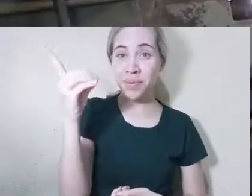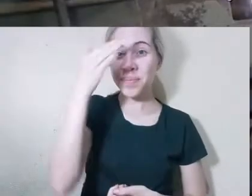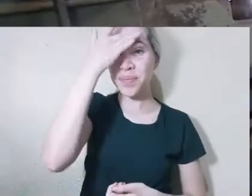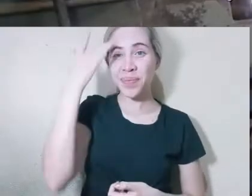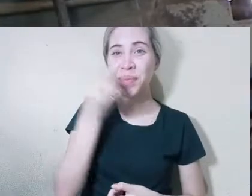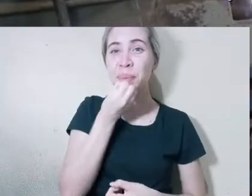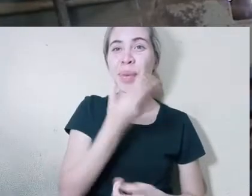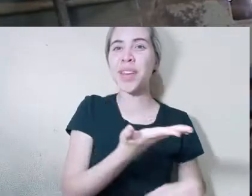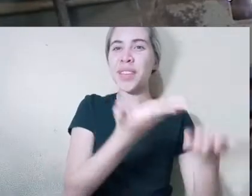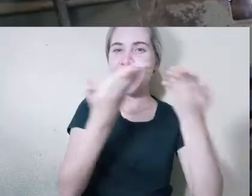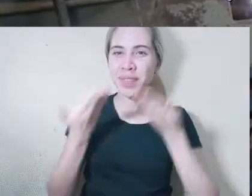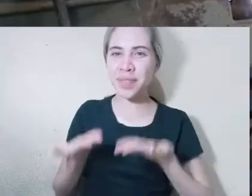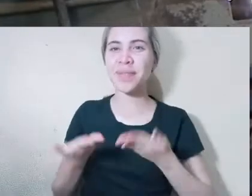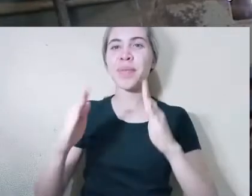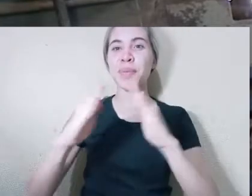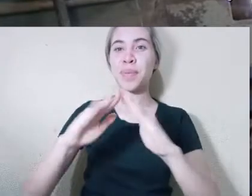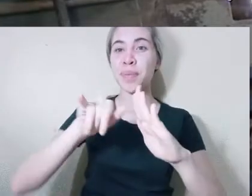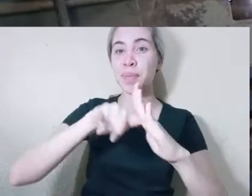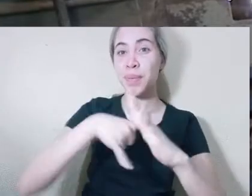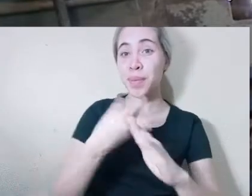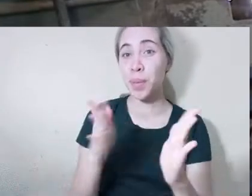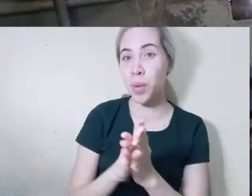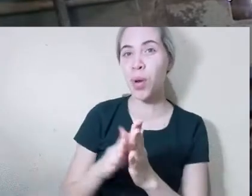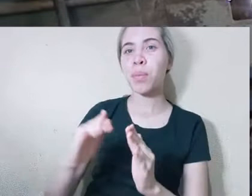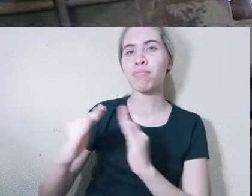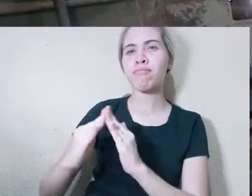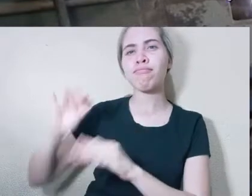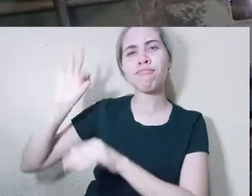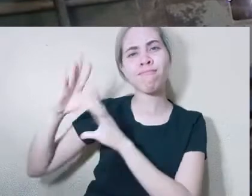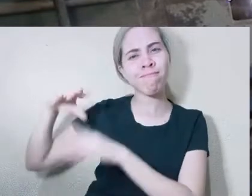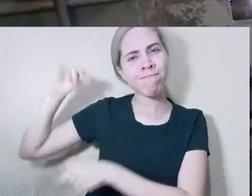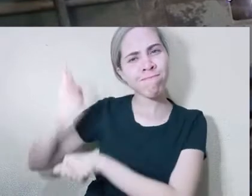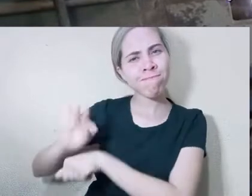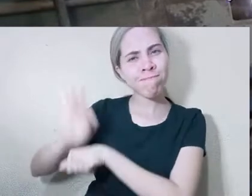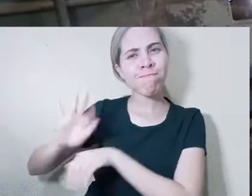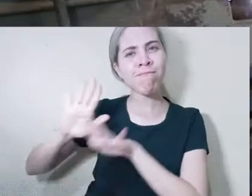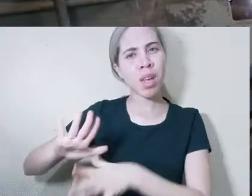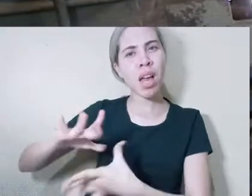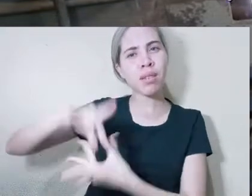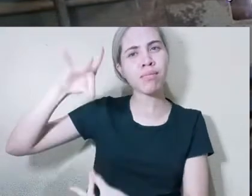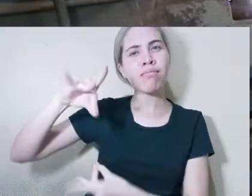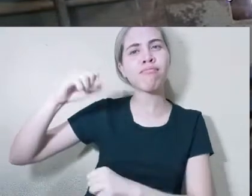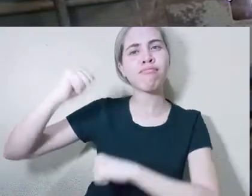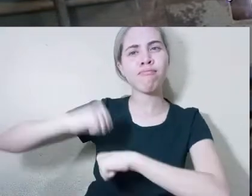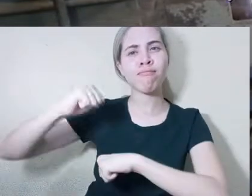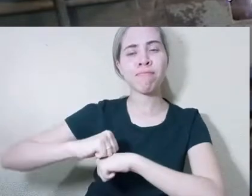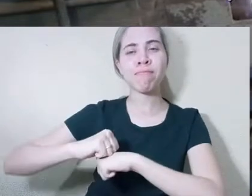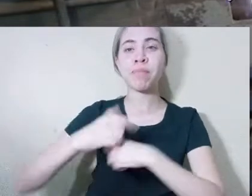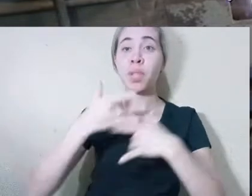pessoal, bem-vindos de volta ao canal Castelo, onde a casa é de ferreiro, mas o espeto é de aço.